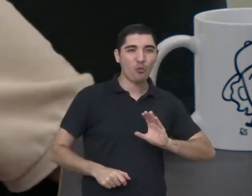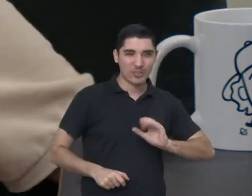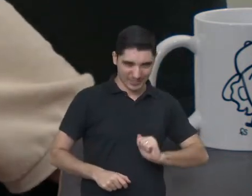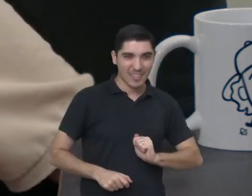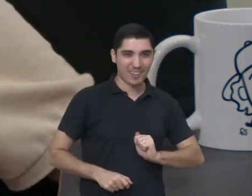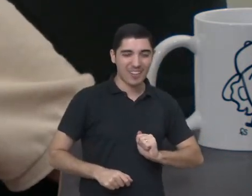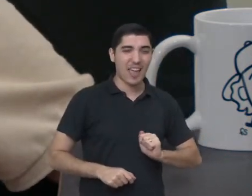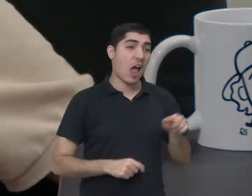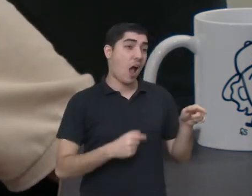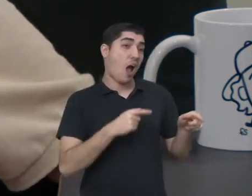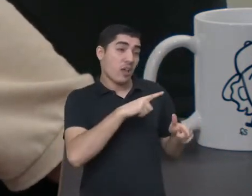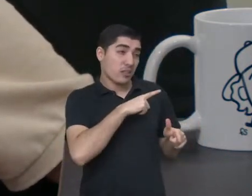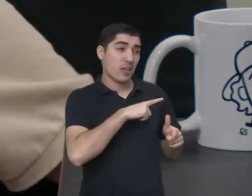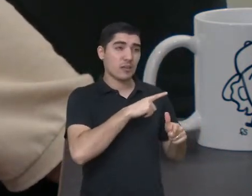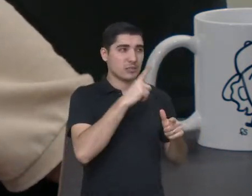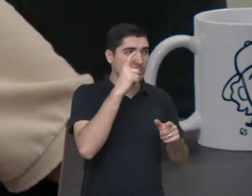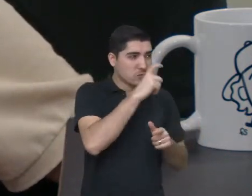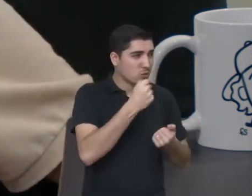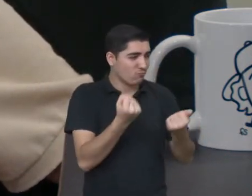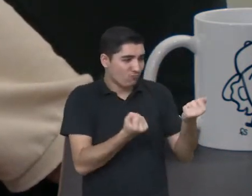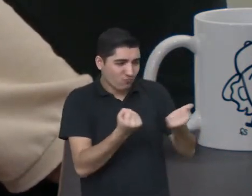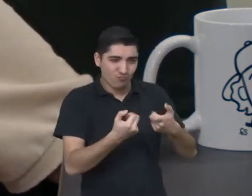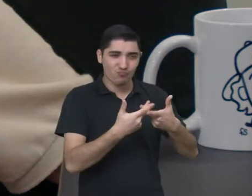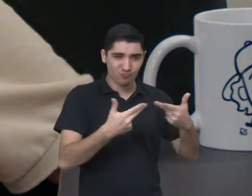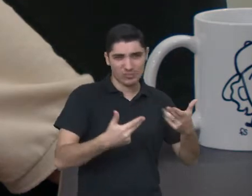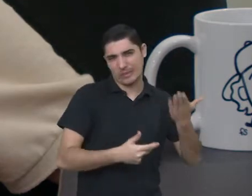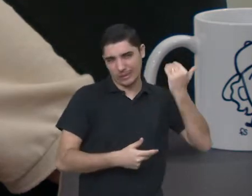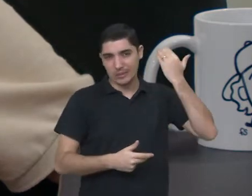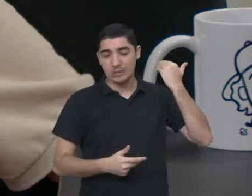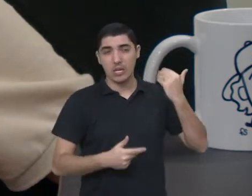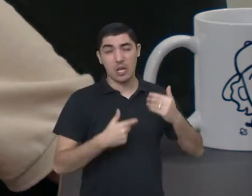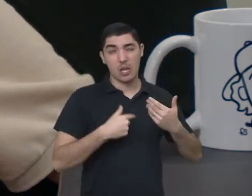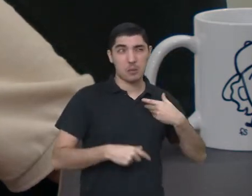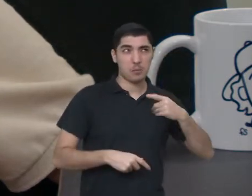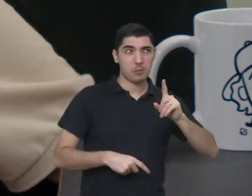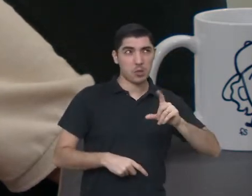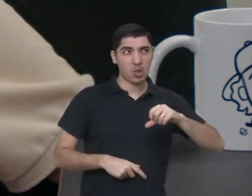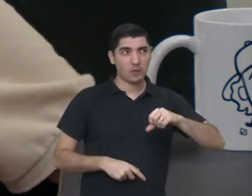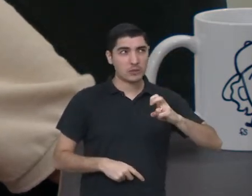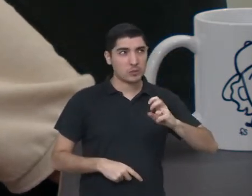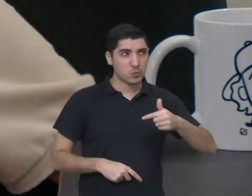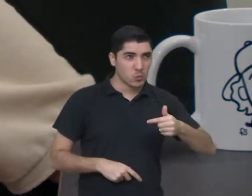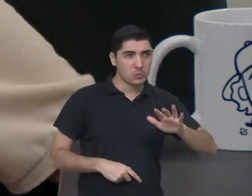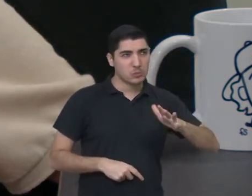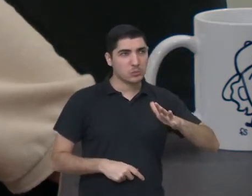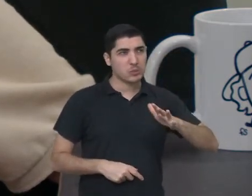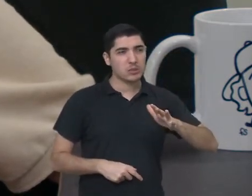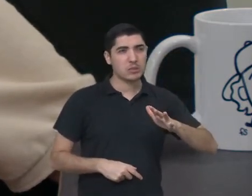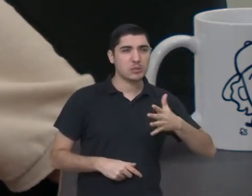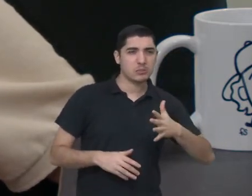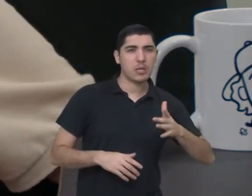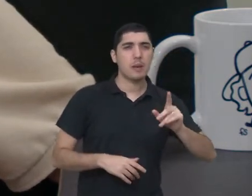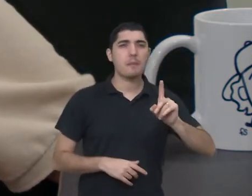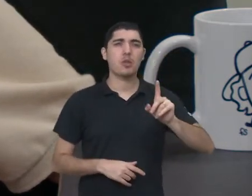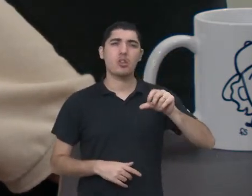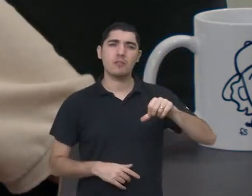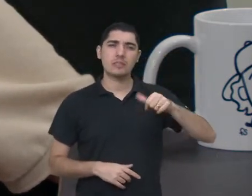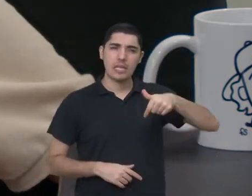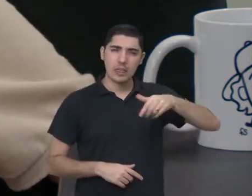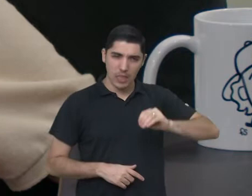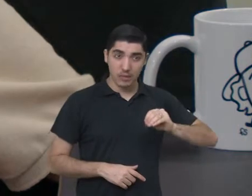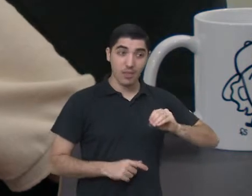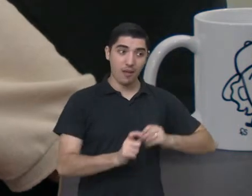é só a emissora que compra os direitos da transmissão que pode colocar um repórter dentro do gramado, dentro das 4 linhas,